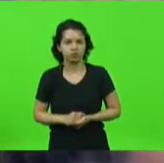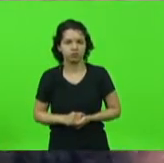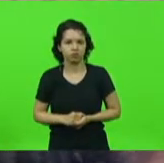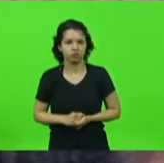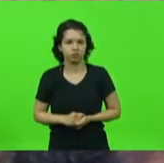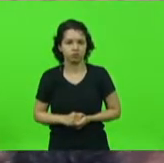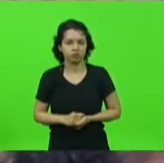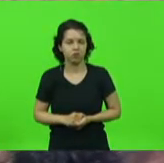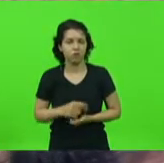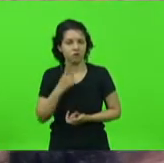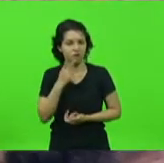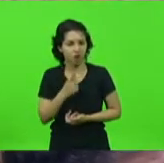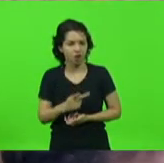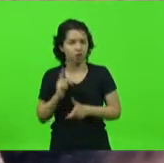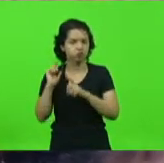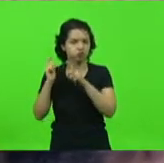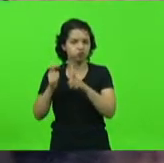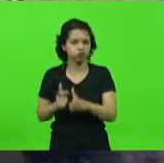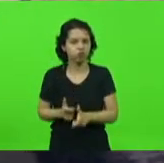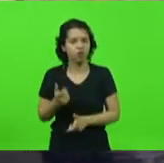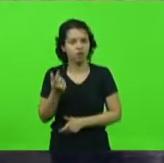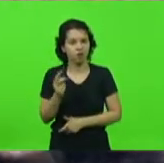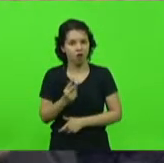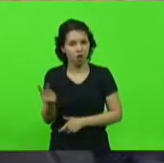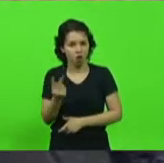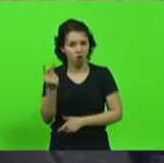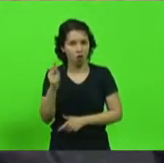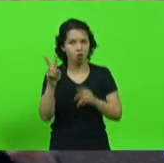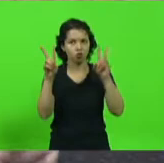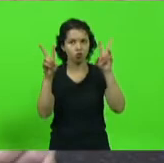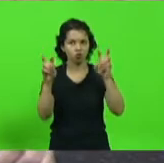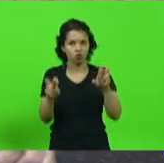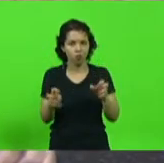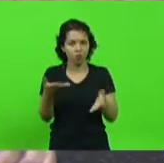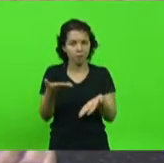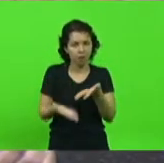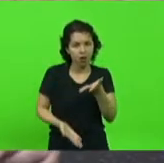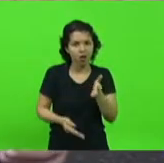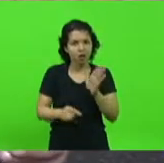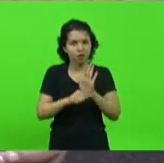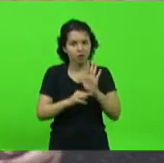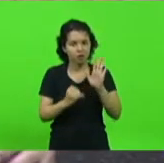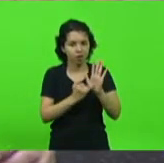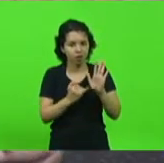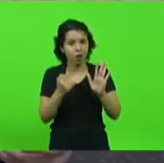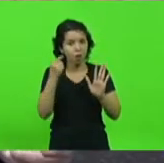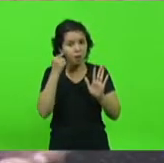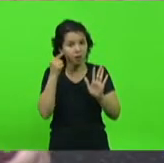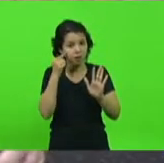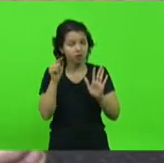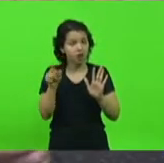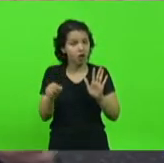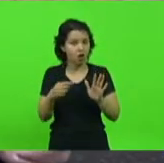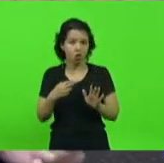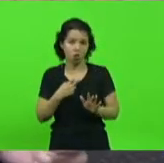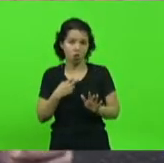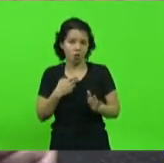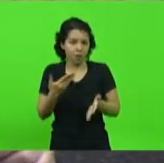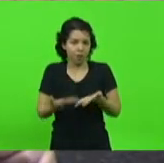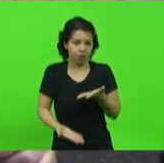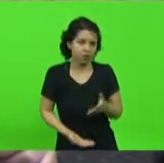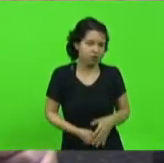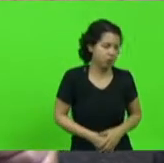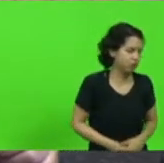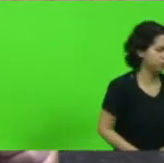se resgatar valores ali que são referentes à perca inflacionária, eu fiquei pensando que o sujeito ele não pode perder aquilo que ele